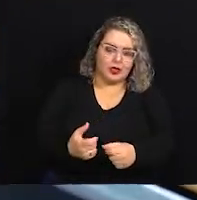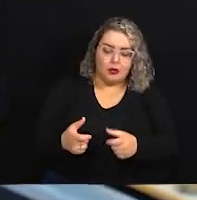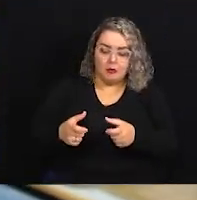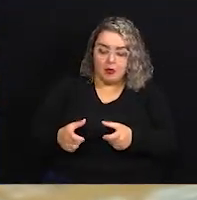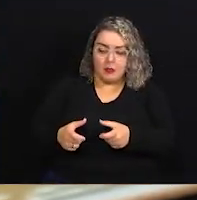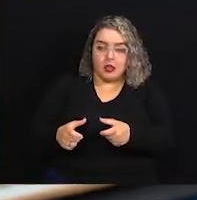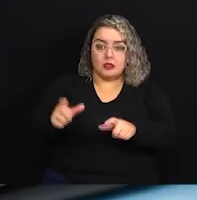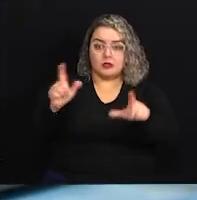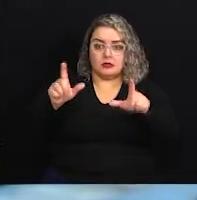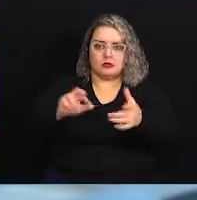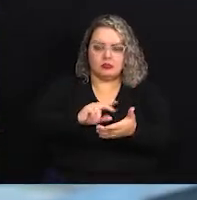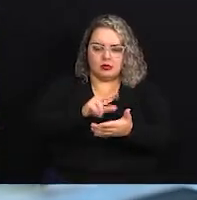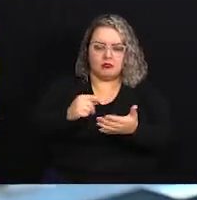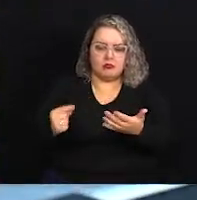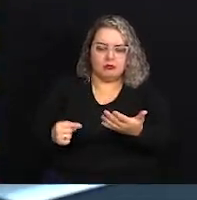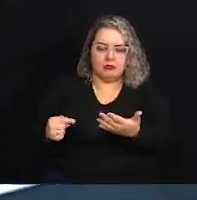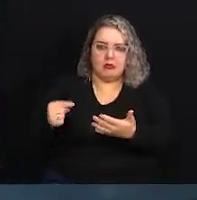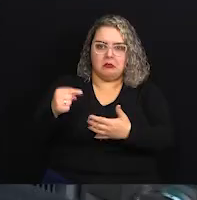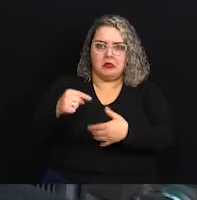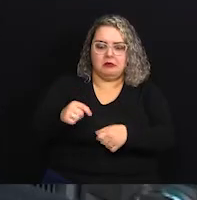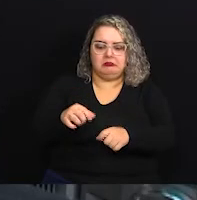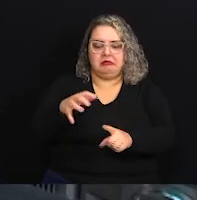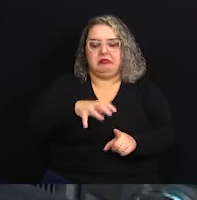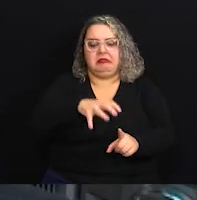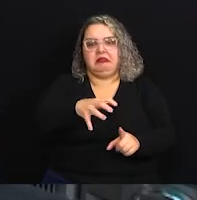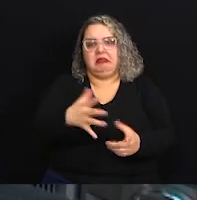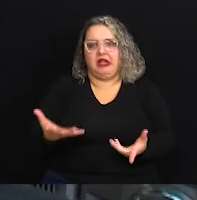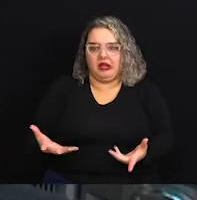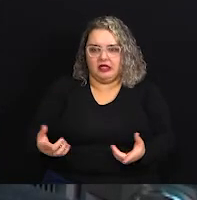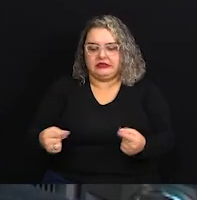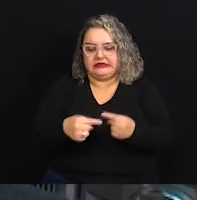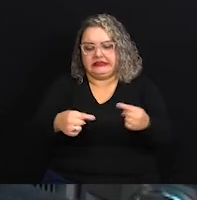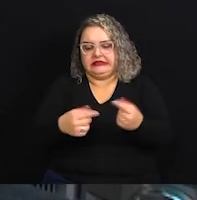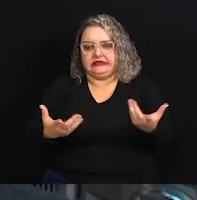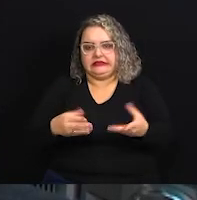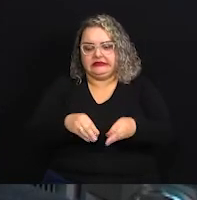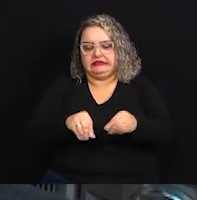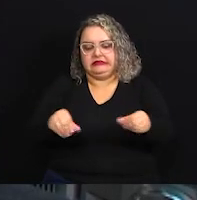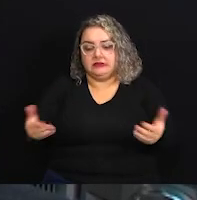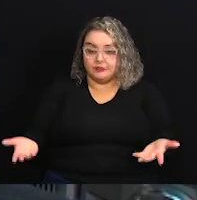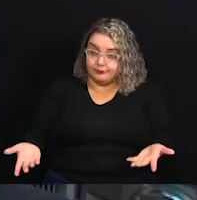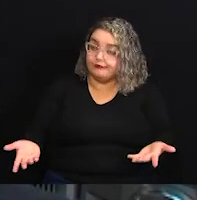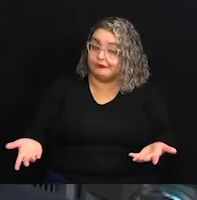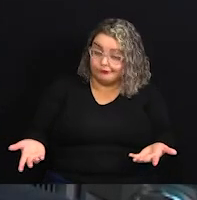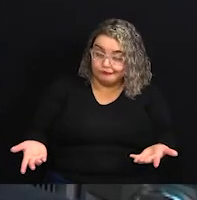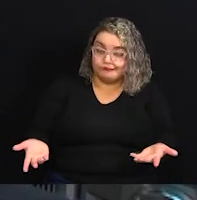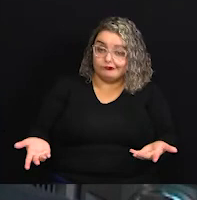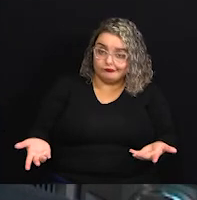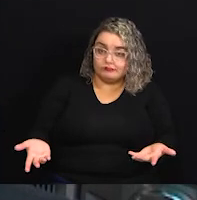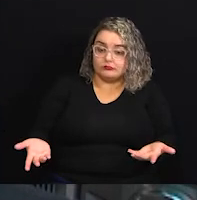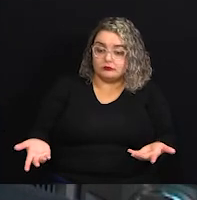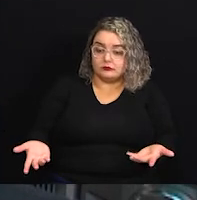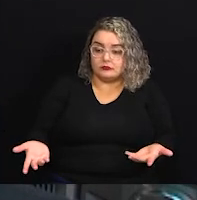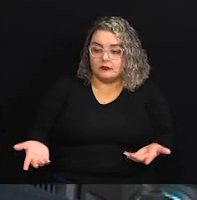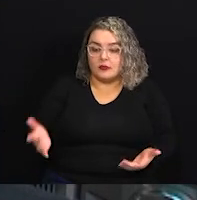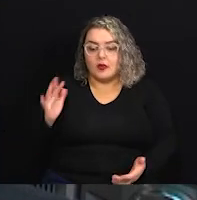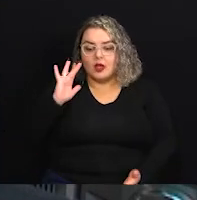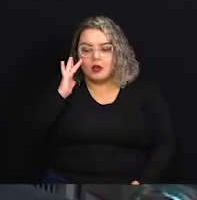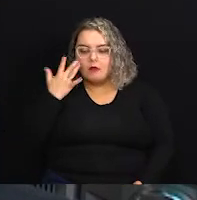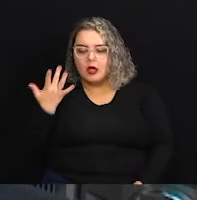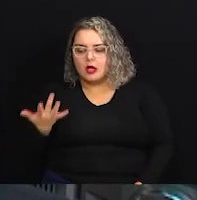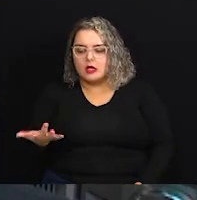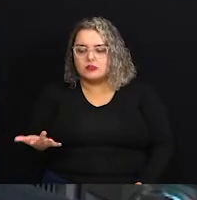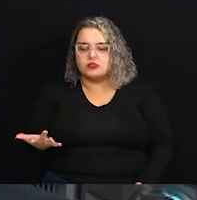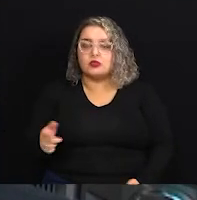placa de televisor tem vários componentes que contaminam, né? O solo, por exemplo. Então, assim, mas